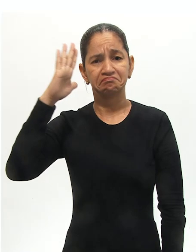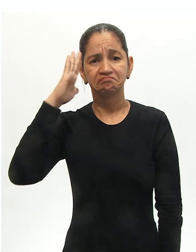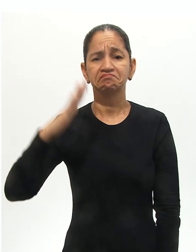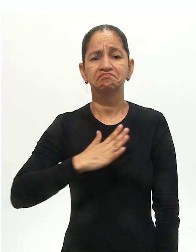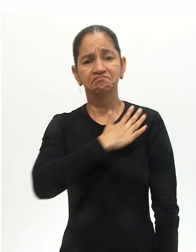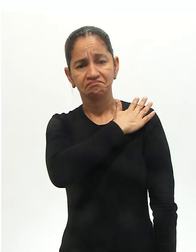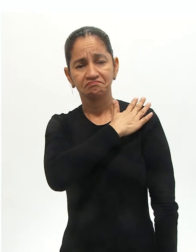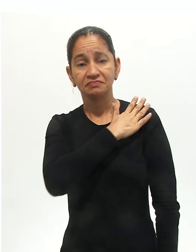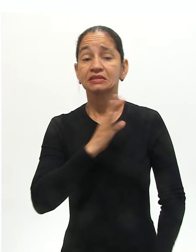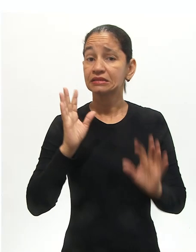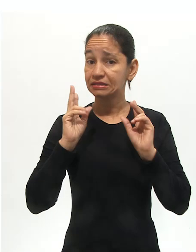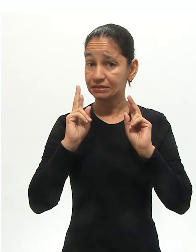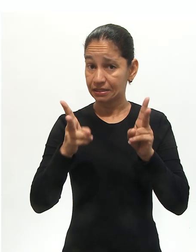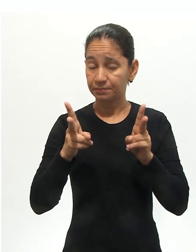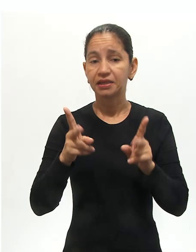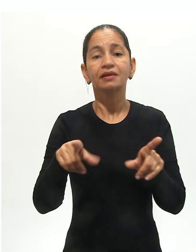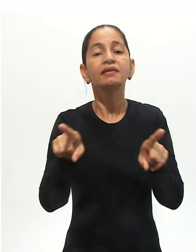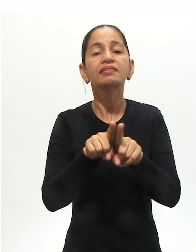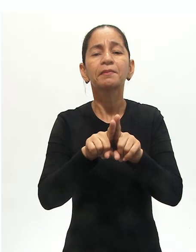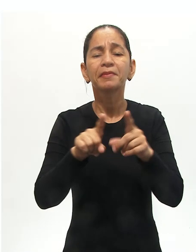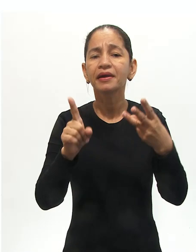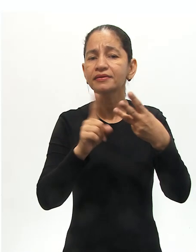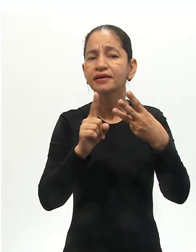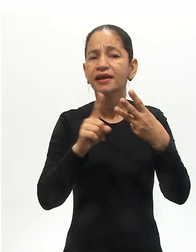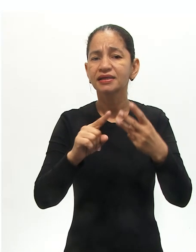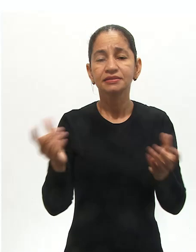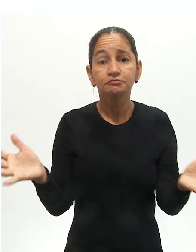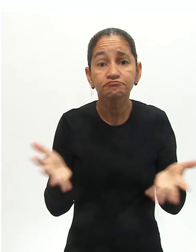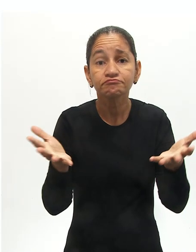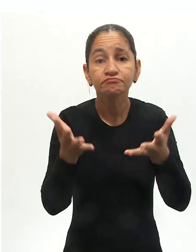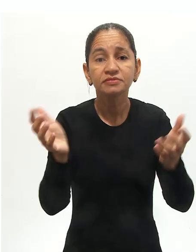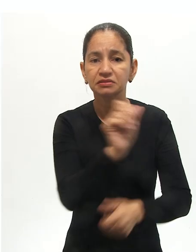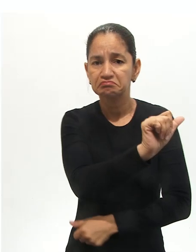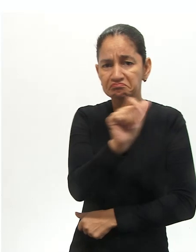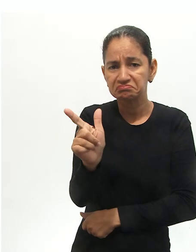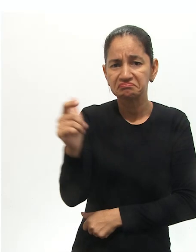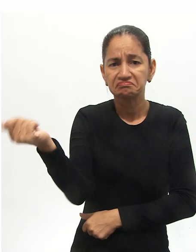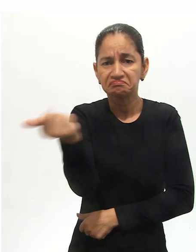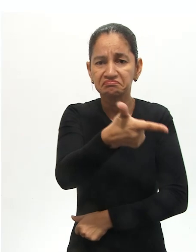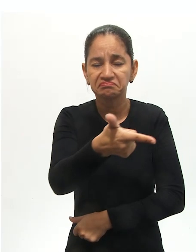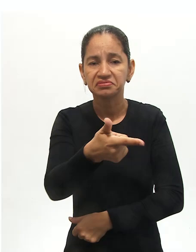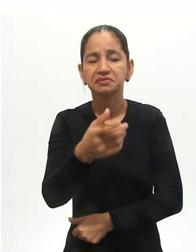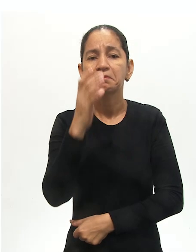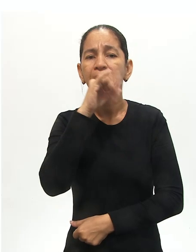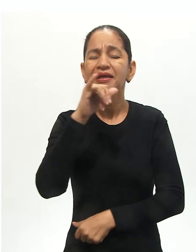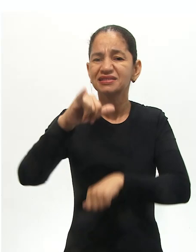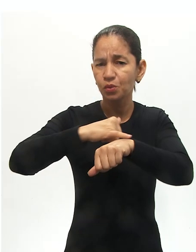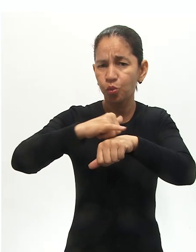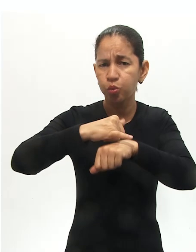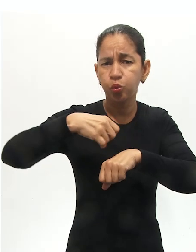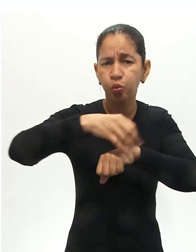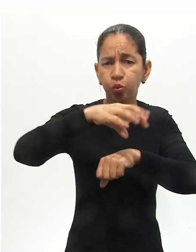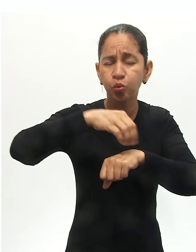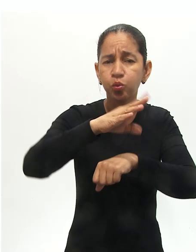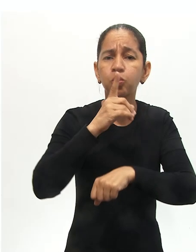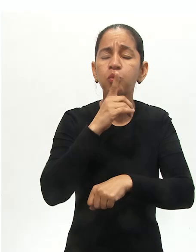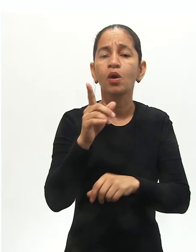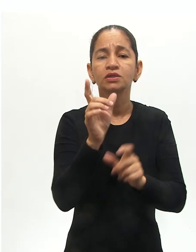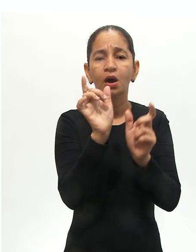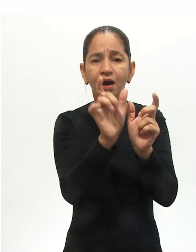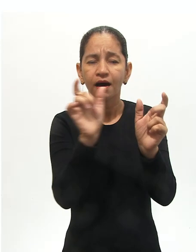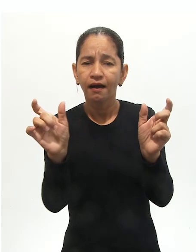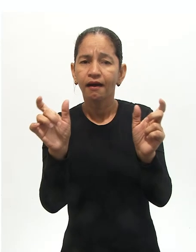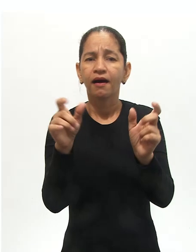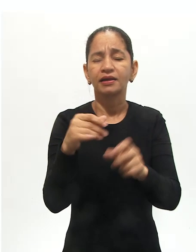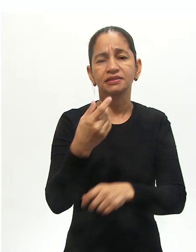militar e competição como princípio ativo. era um ensino mecânico de